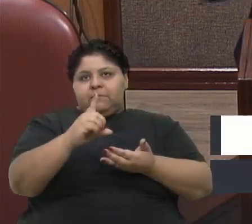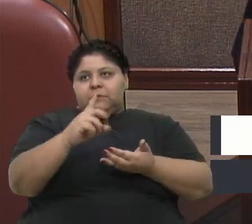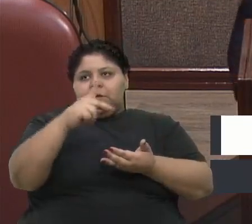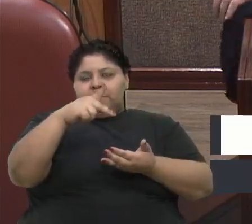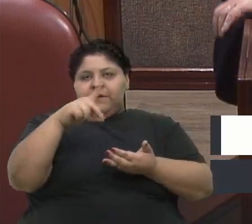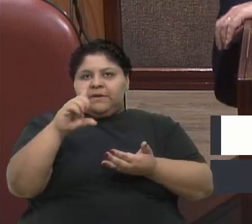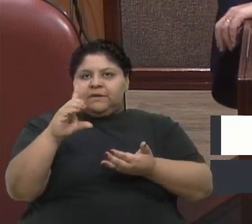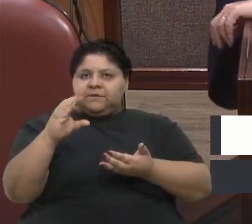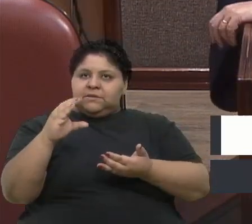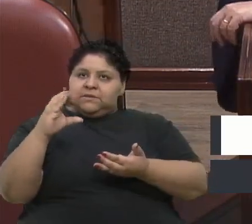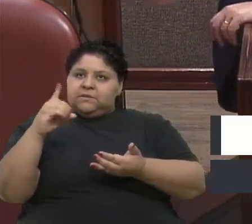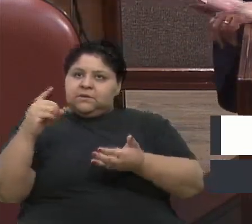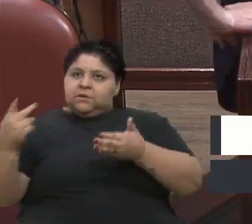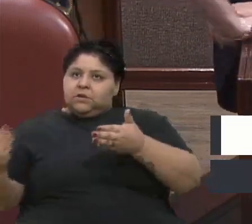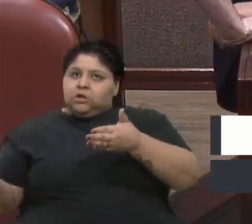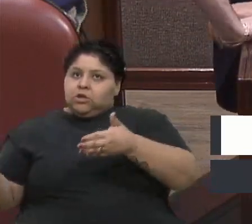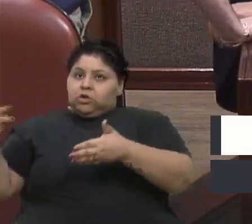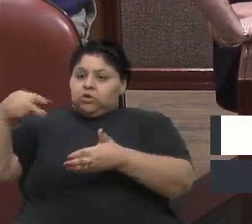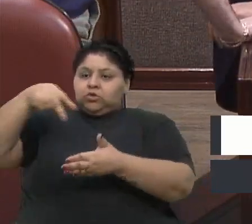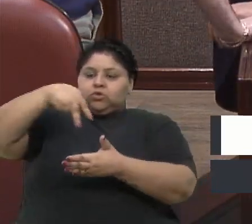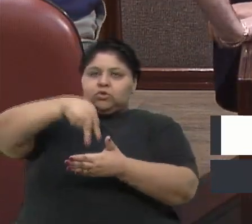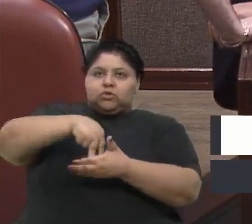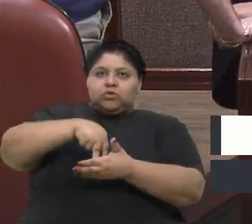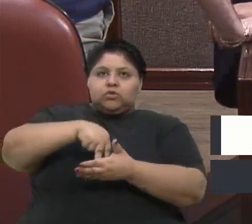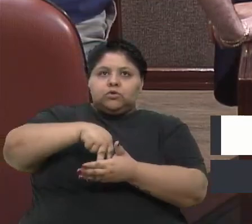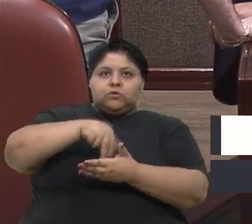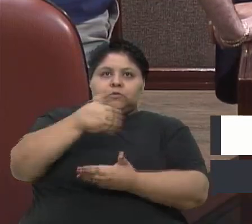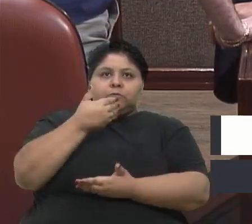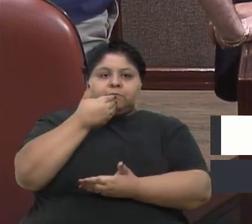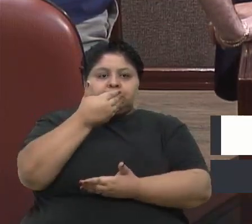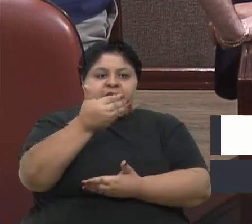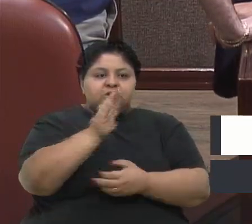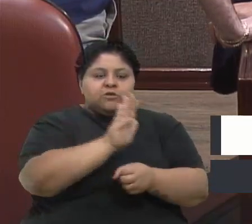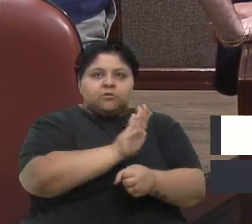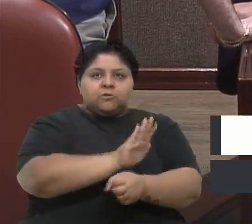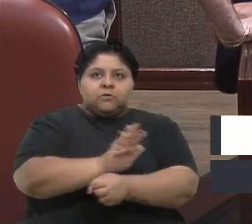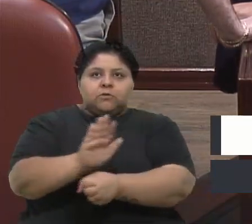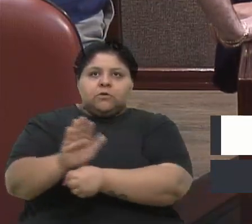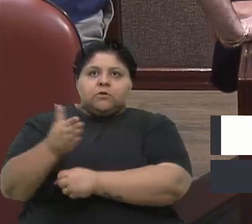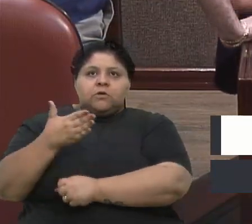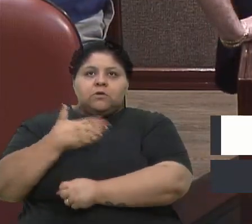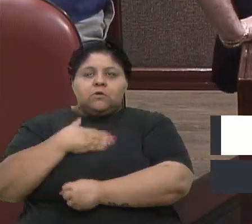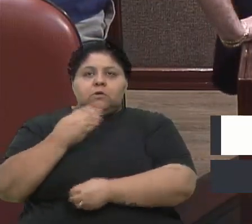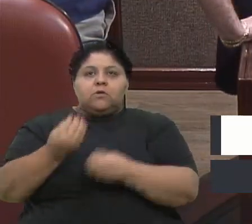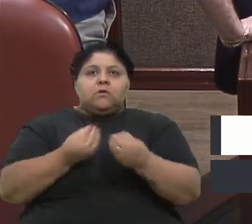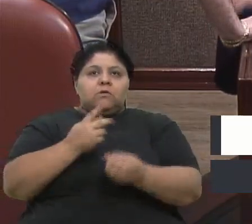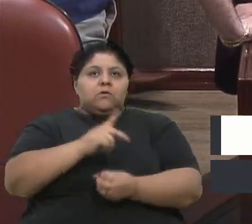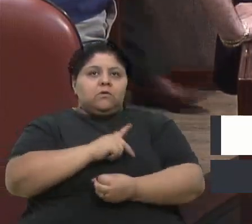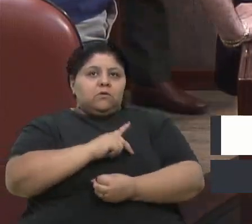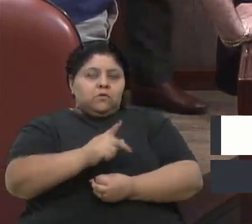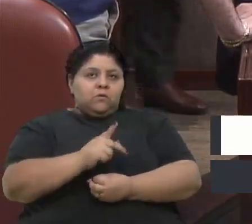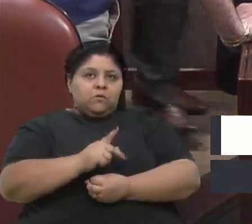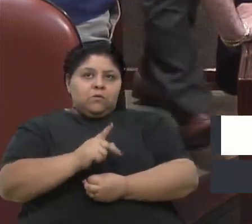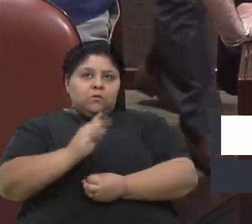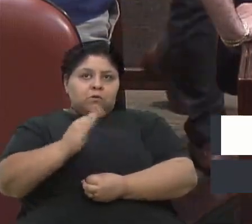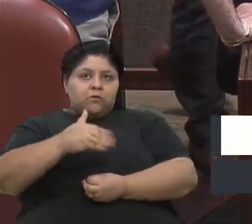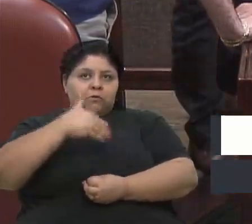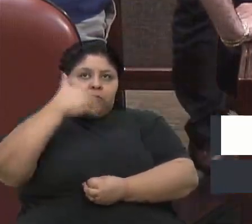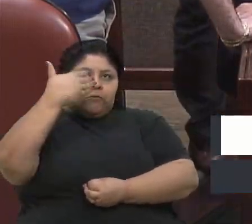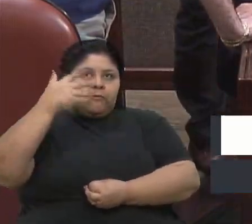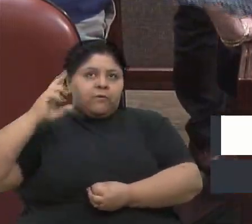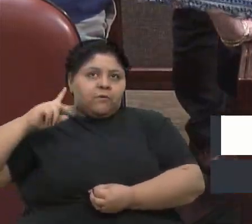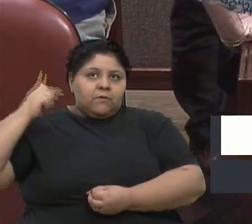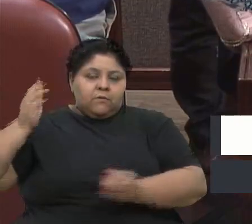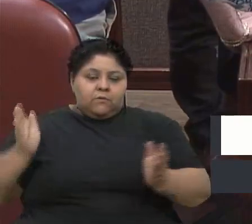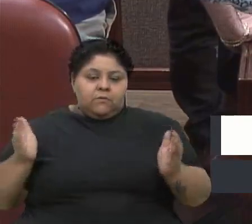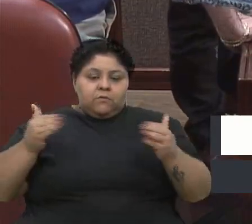subiu a esta tribuna, pediu ajuda, nossa ajuda, eu enquanto presidente da Frente Parlamentar dos Autistas, para